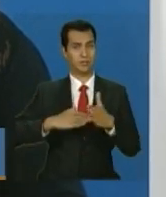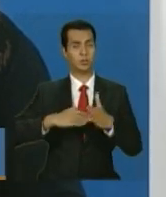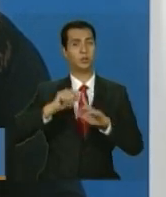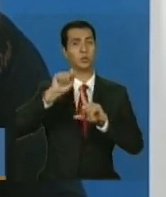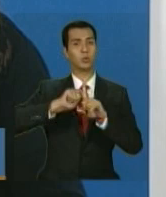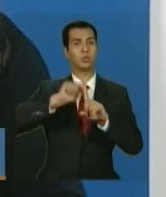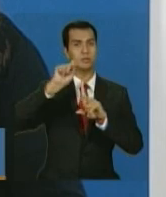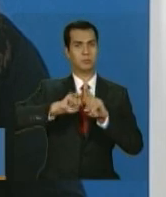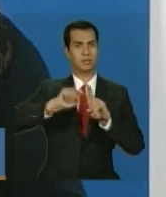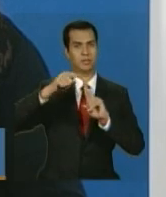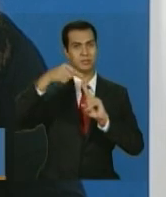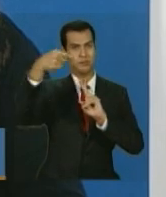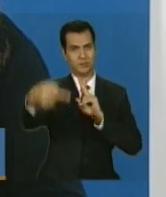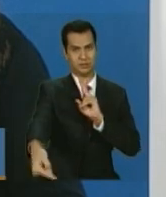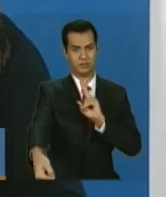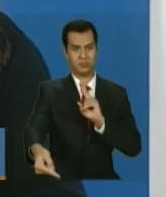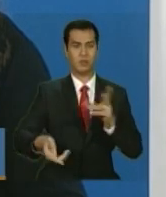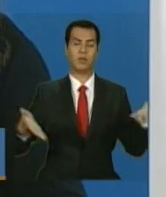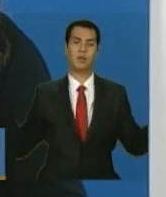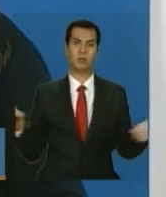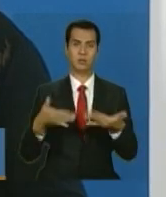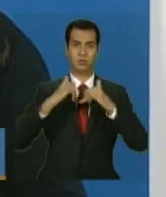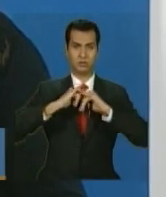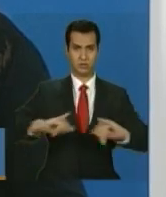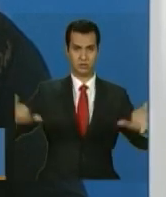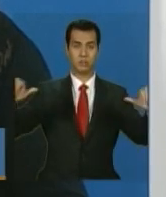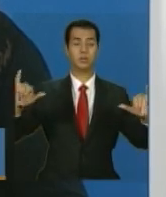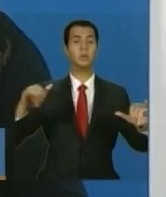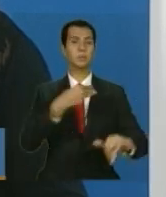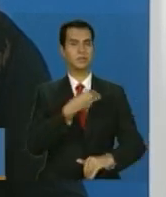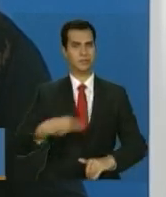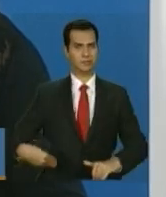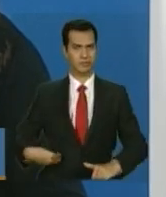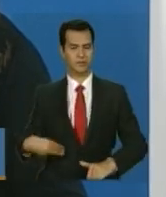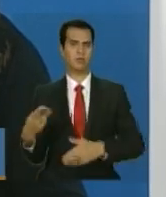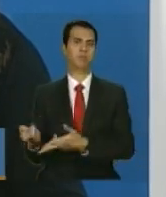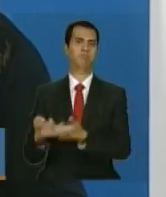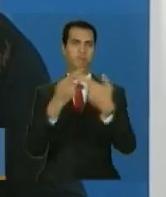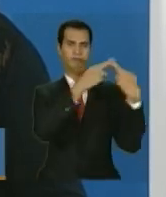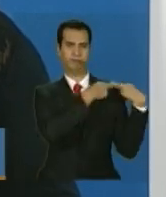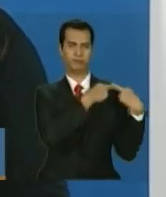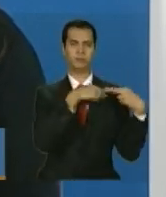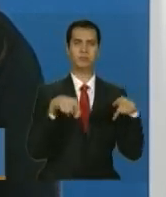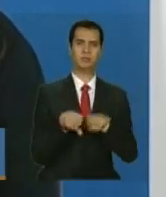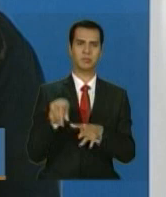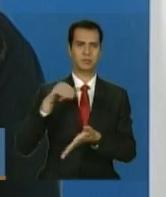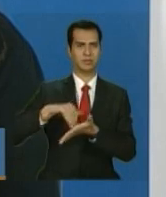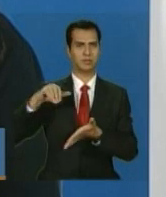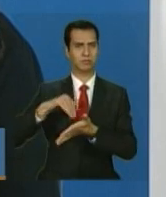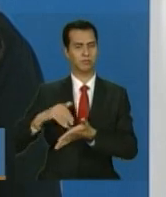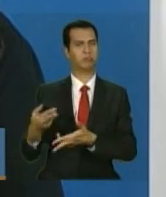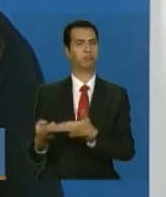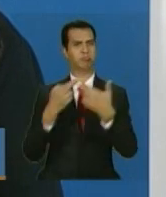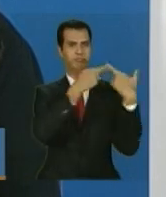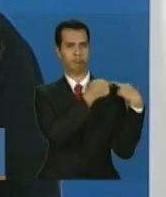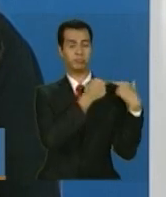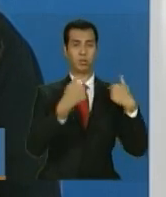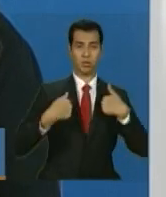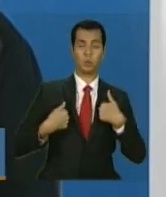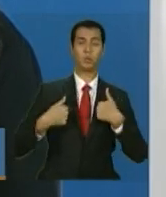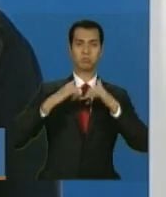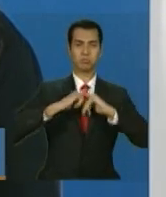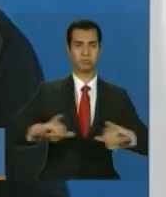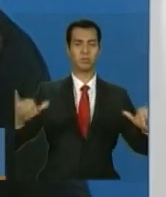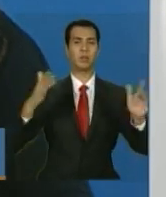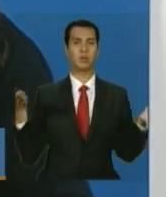2 meses. Então, estou aqui fazendo esse comunicado em nome da ministra e do secretário, enfim, como uma forma de compromisso, de